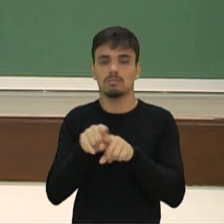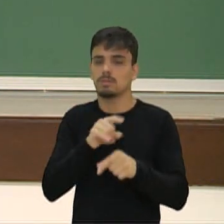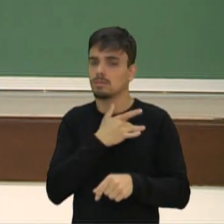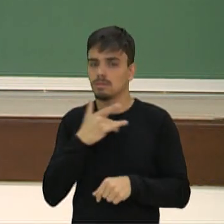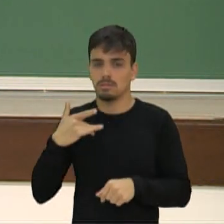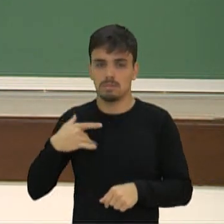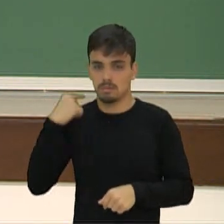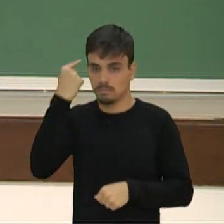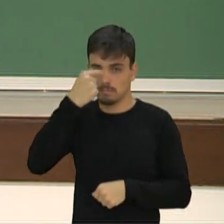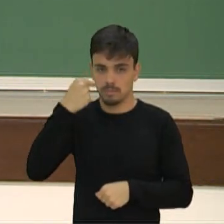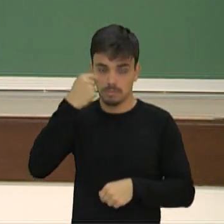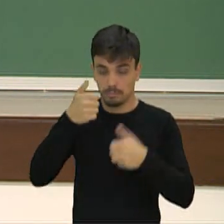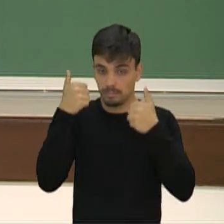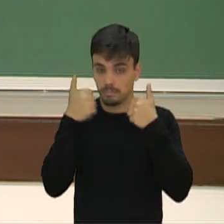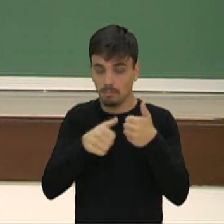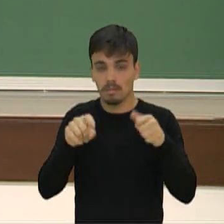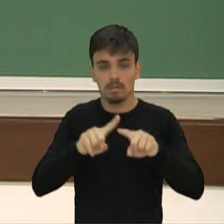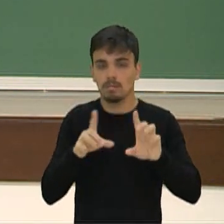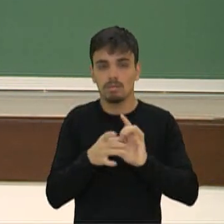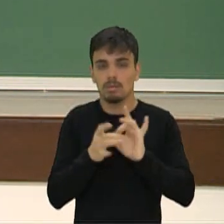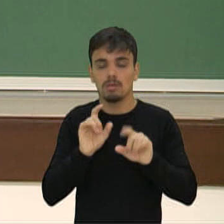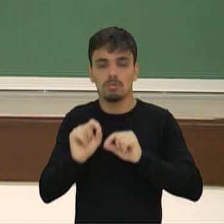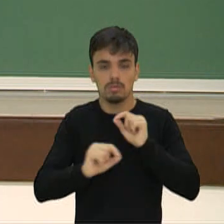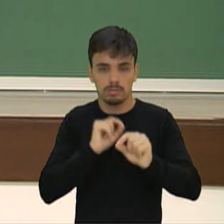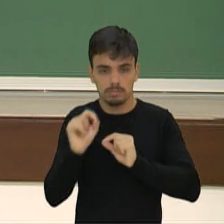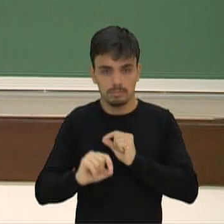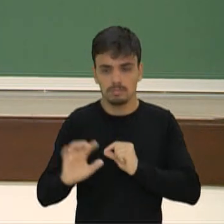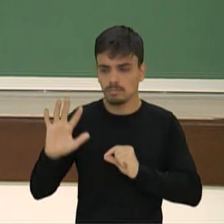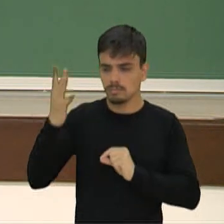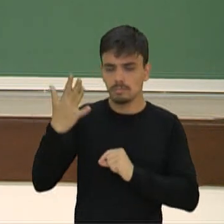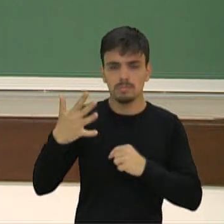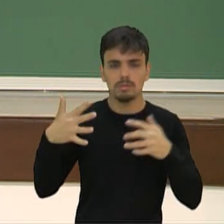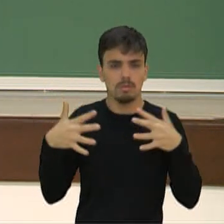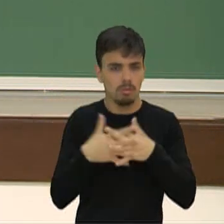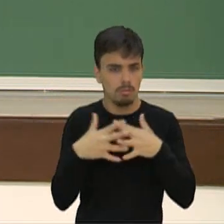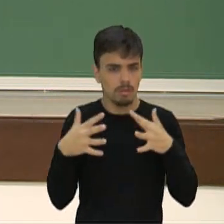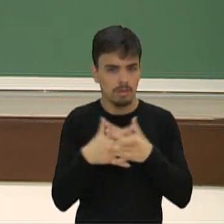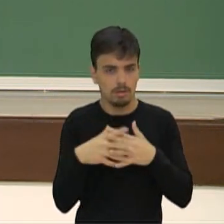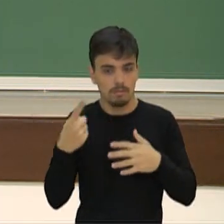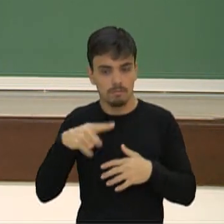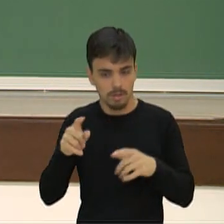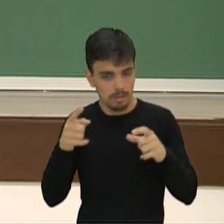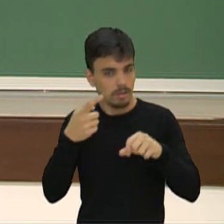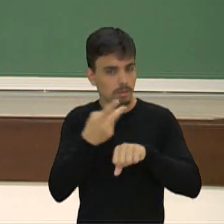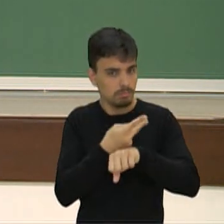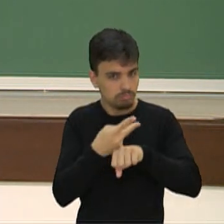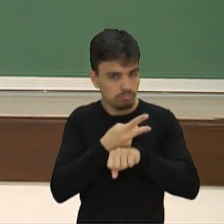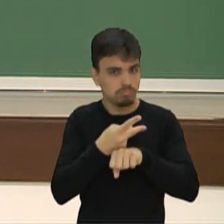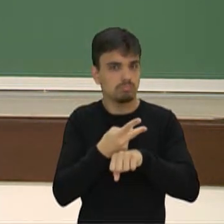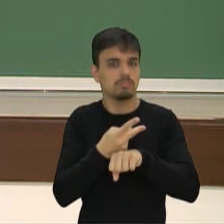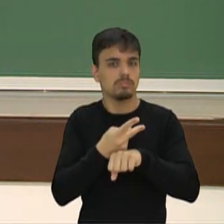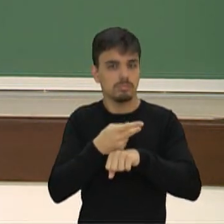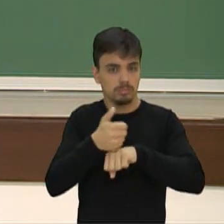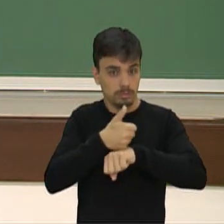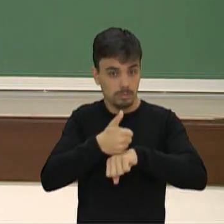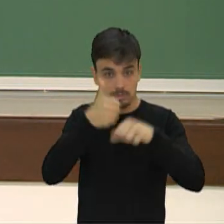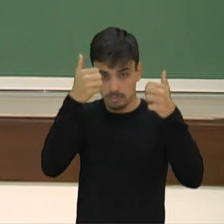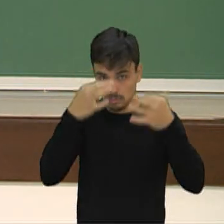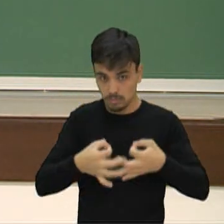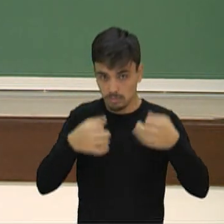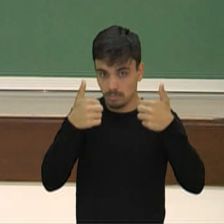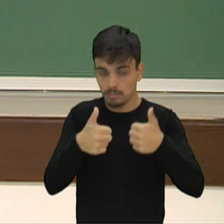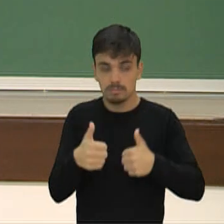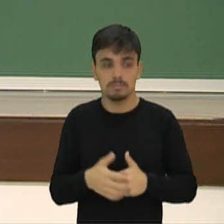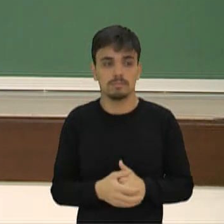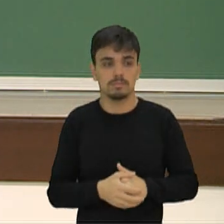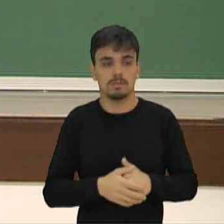para o seu olho. Não deixa a situação se complicar. Corra atrás de assistência especializada, ok? Me acompanhe na tela novamente. Então,